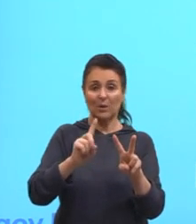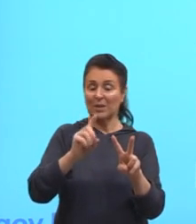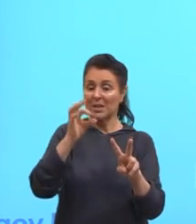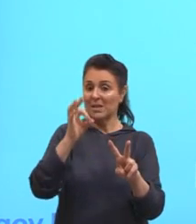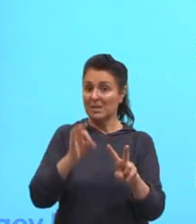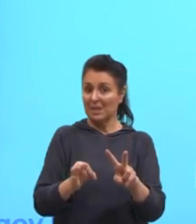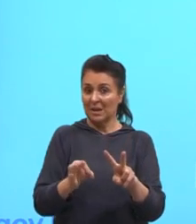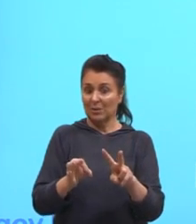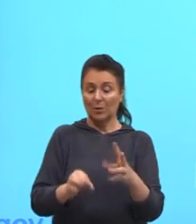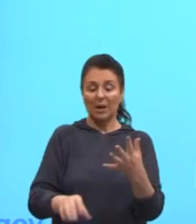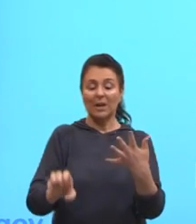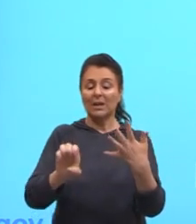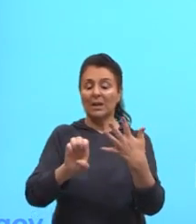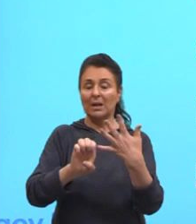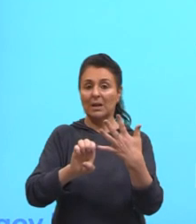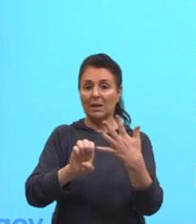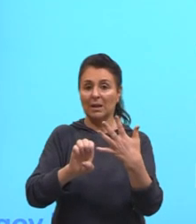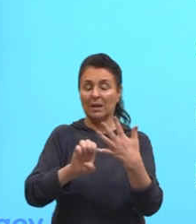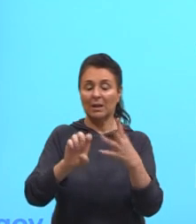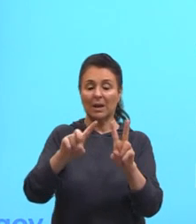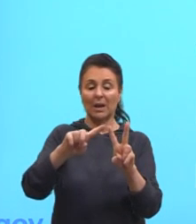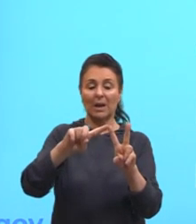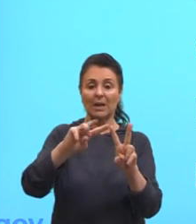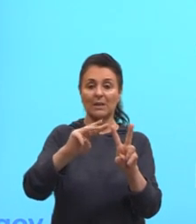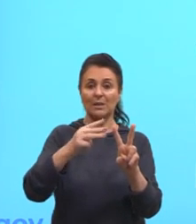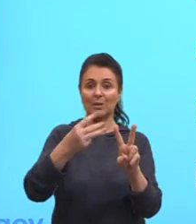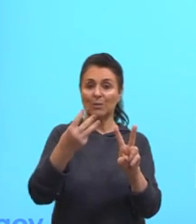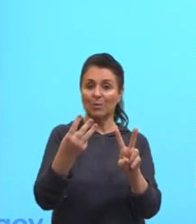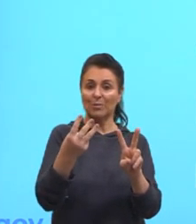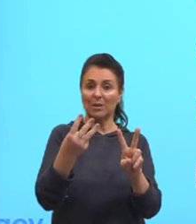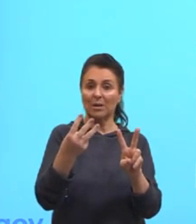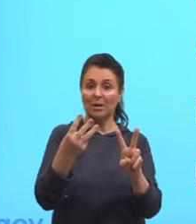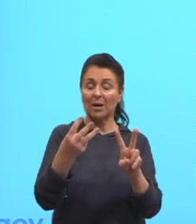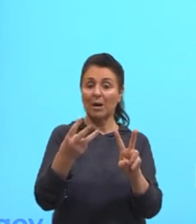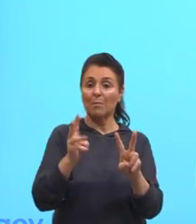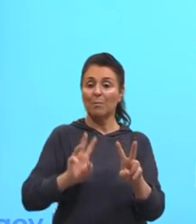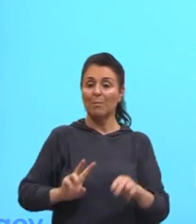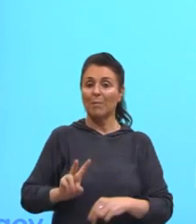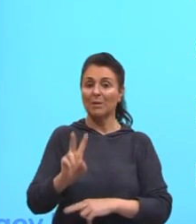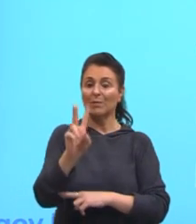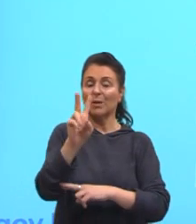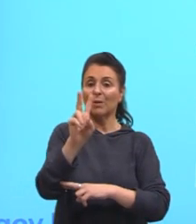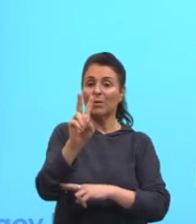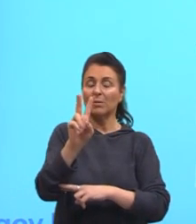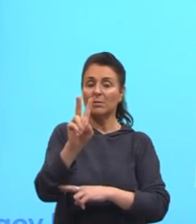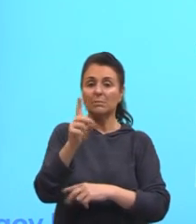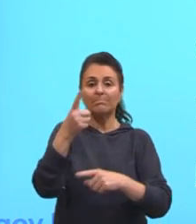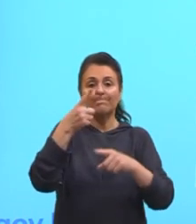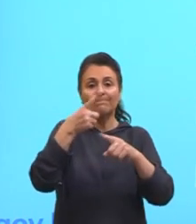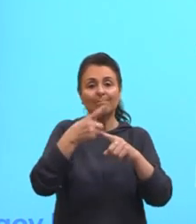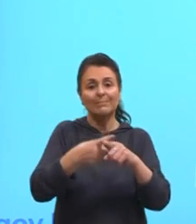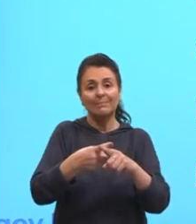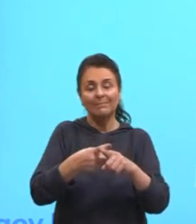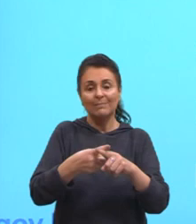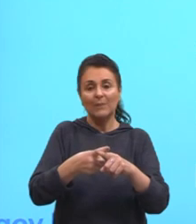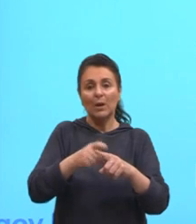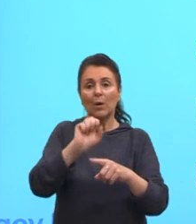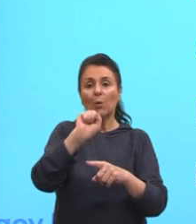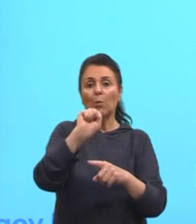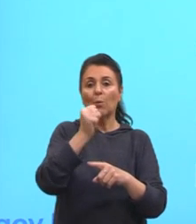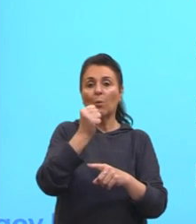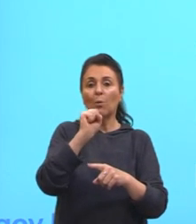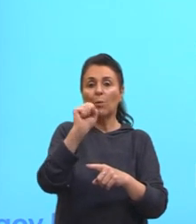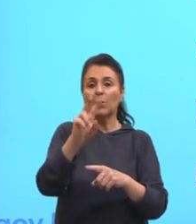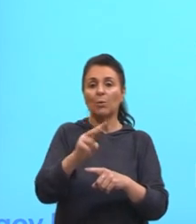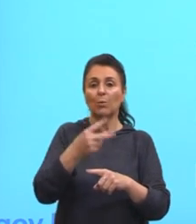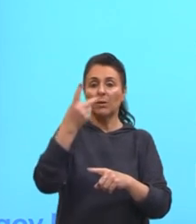aqui na letra e nós temos a raiz cúbica mas Observe que os valores eles estão multiplicados oito ao